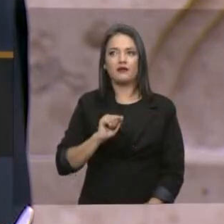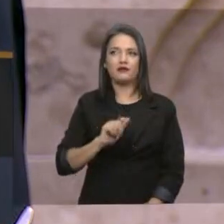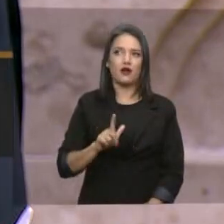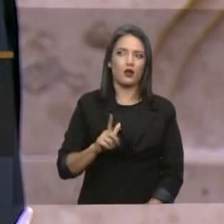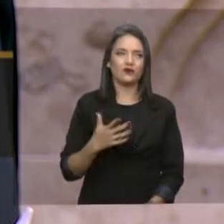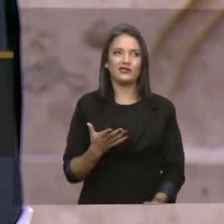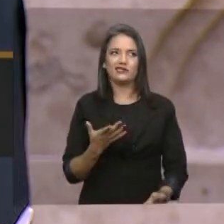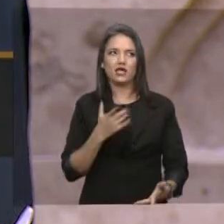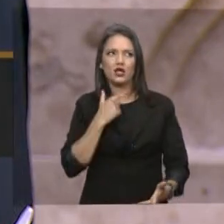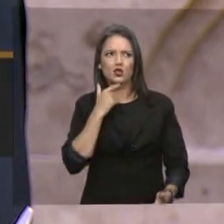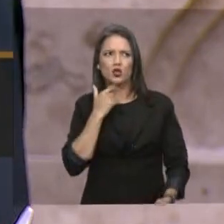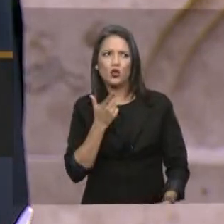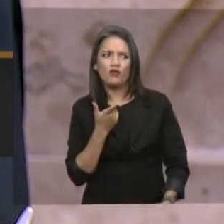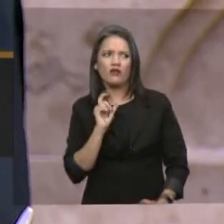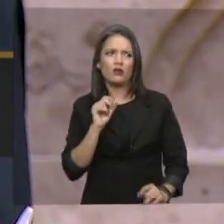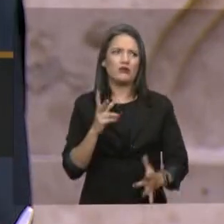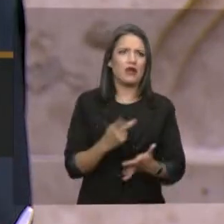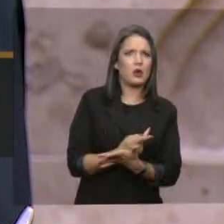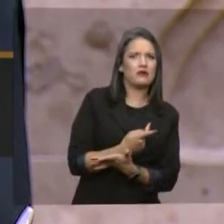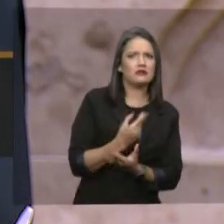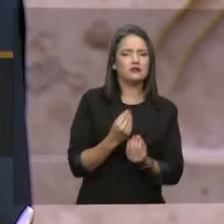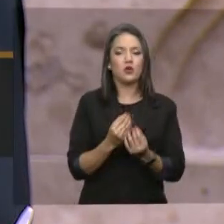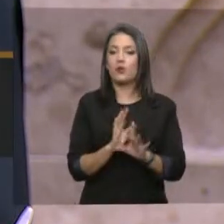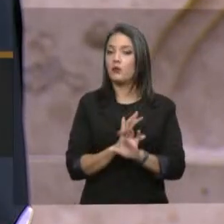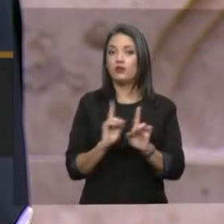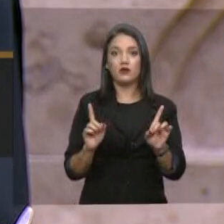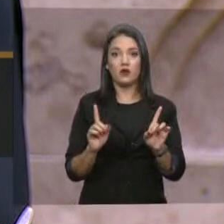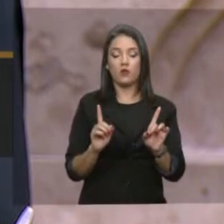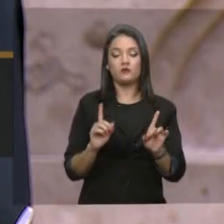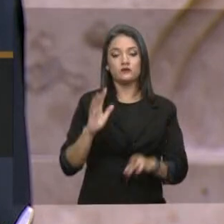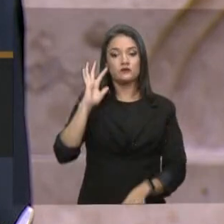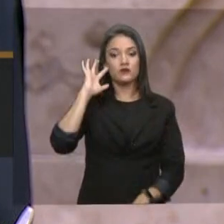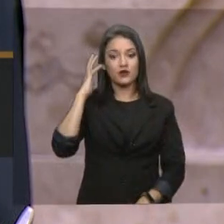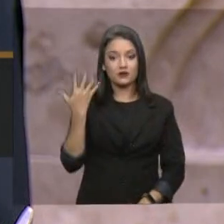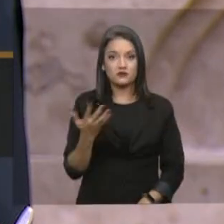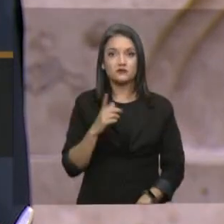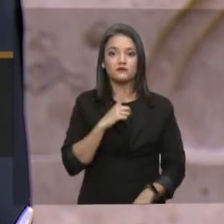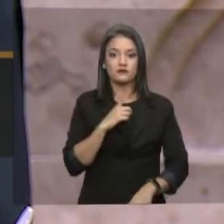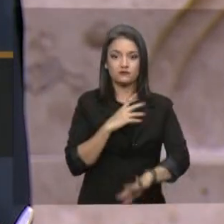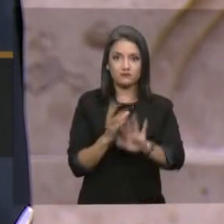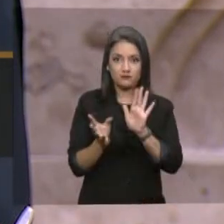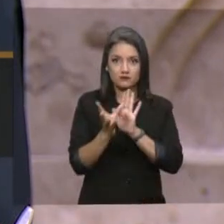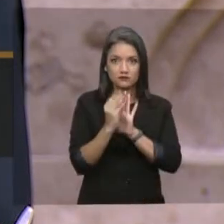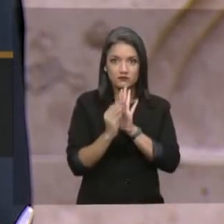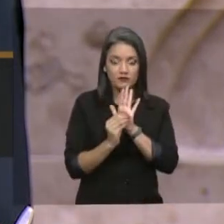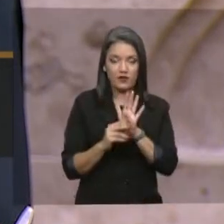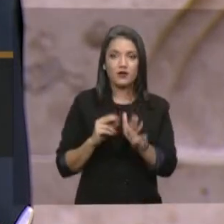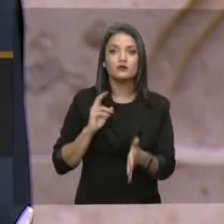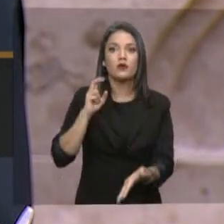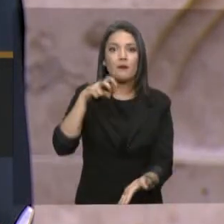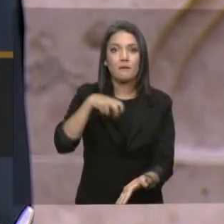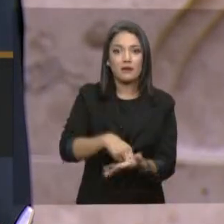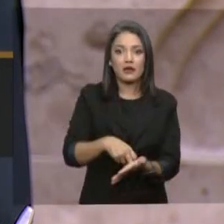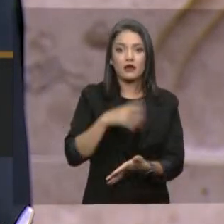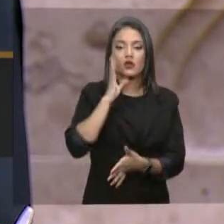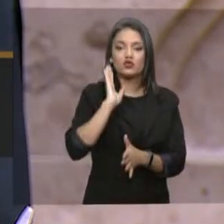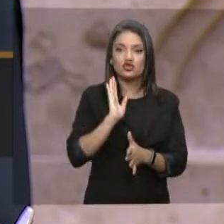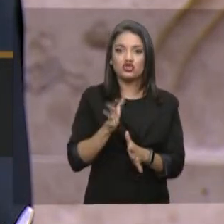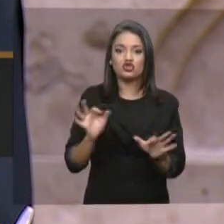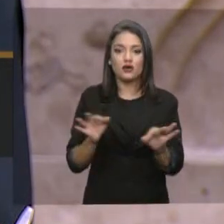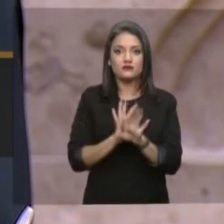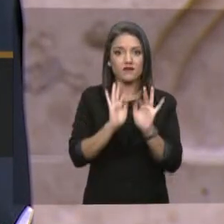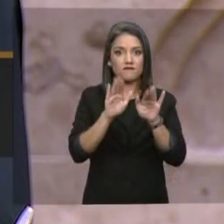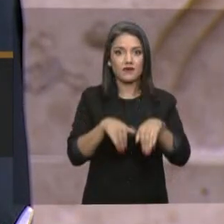fatos. Pelo contrário, a decisão de mérito de condenação penal transitada em julgado